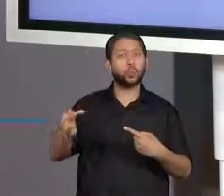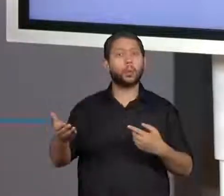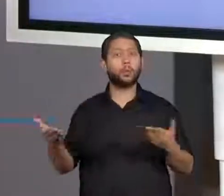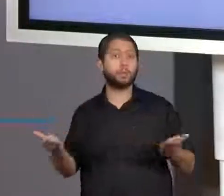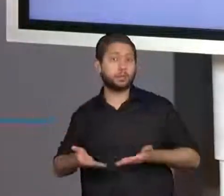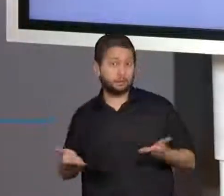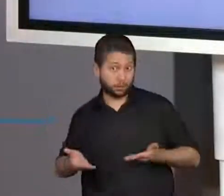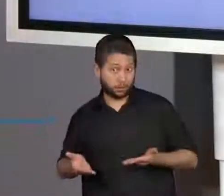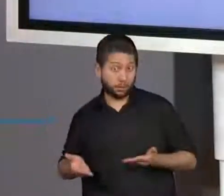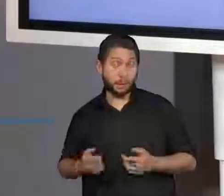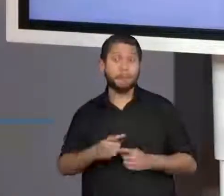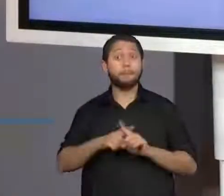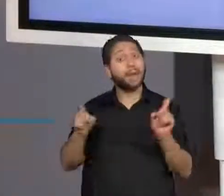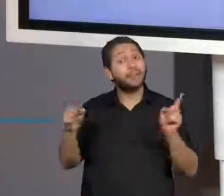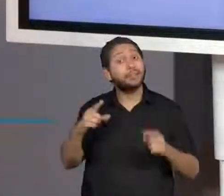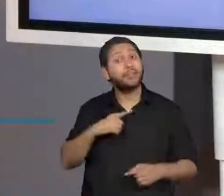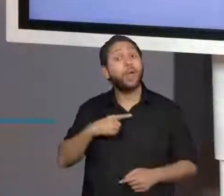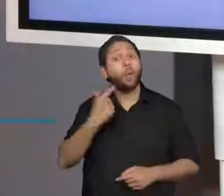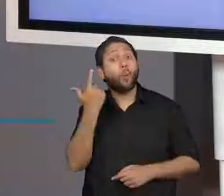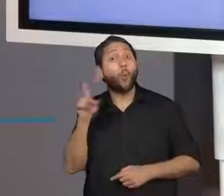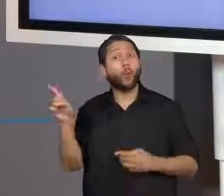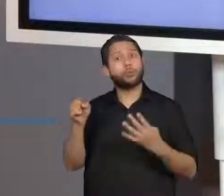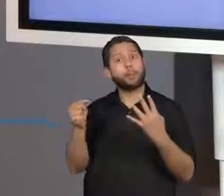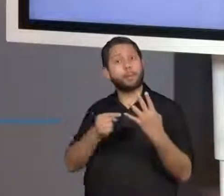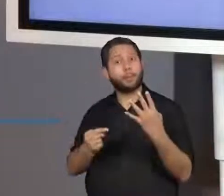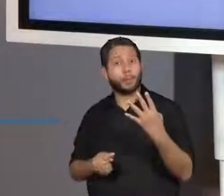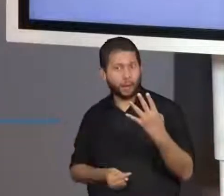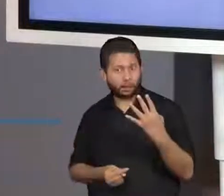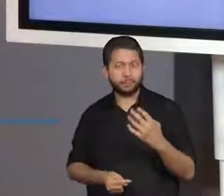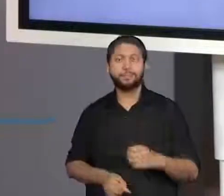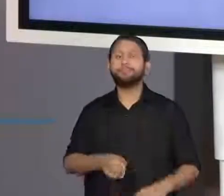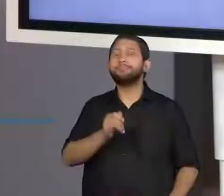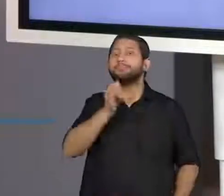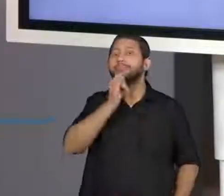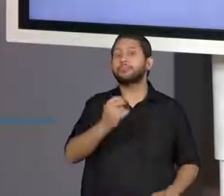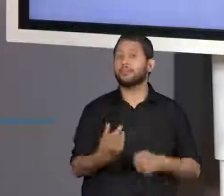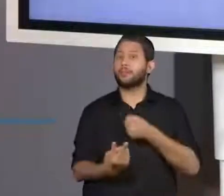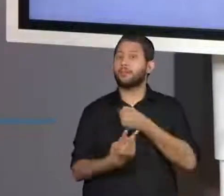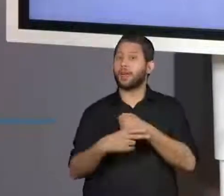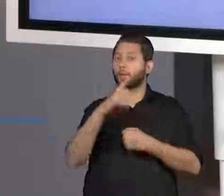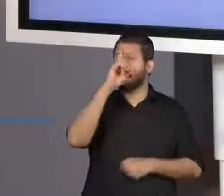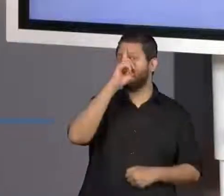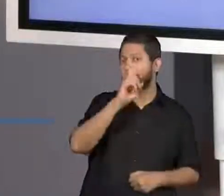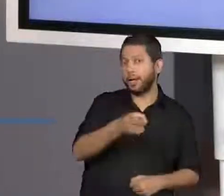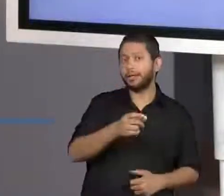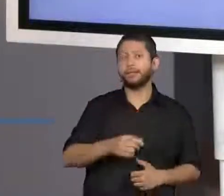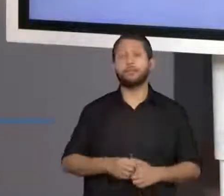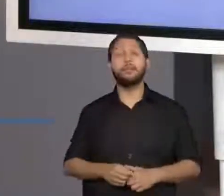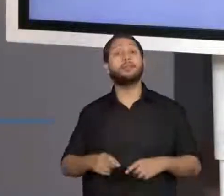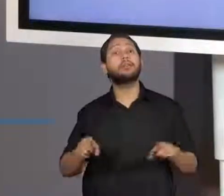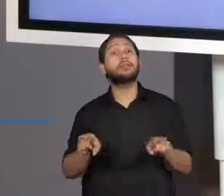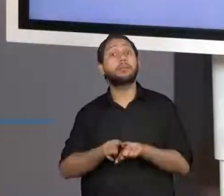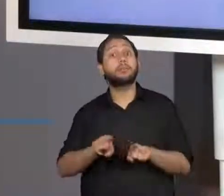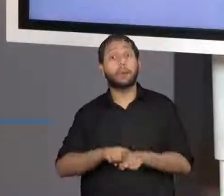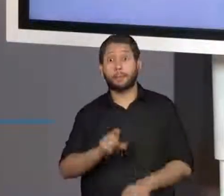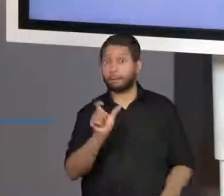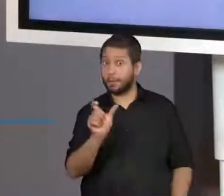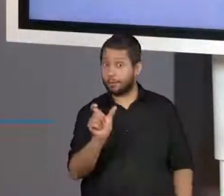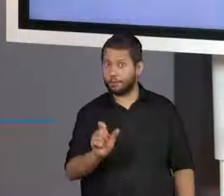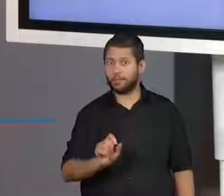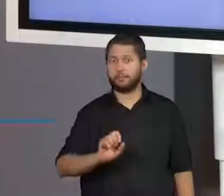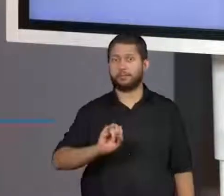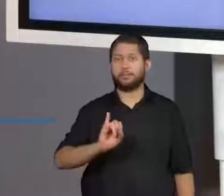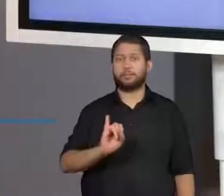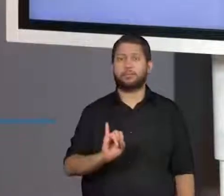o infinitivo e o imperativo. Então, nós vamos conhecer um pouquinho mais sobre quando essas palavras estiverem